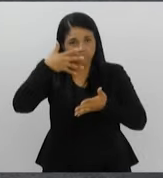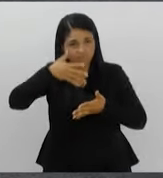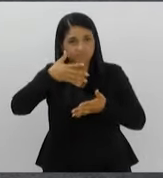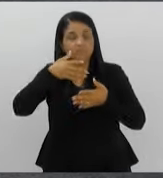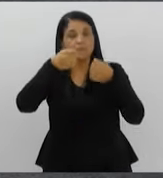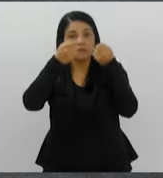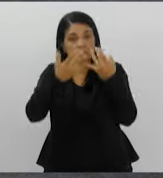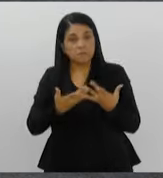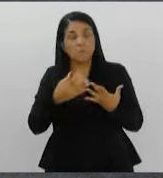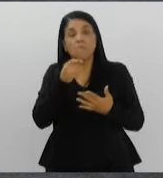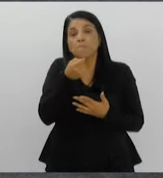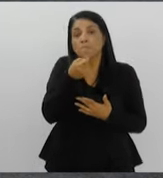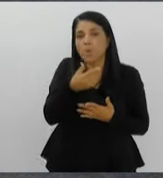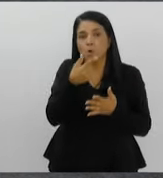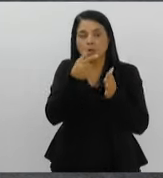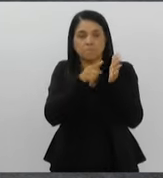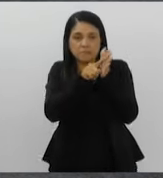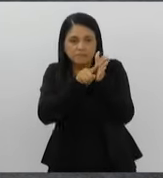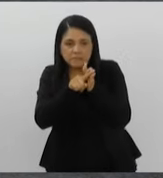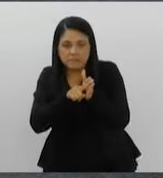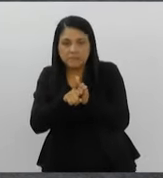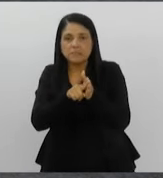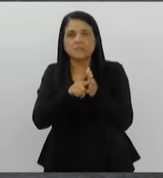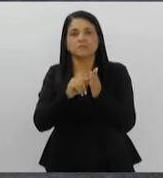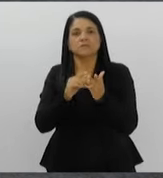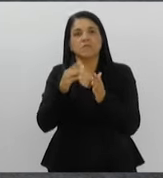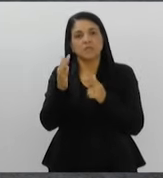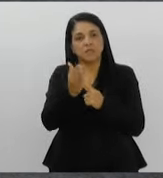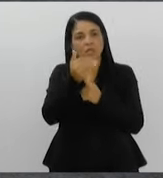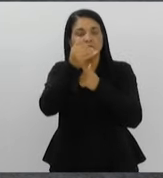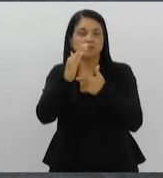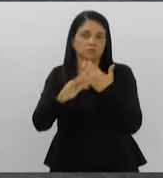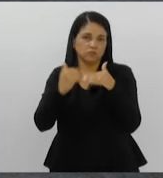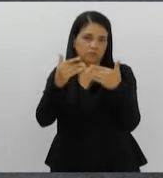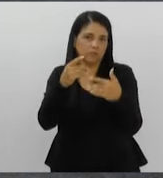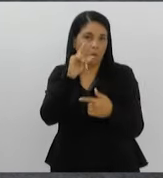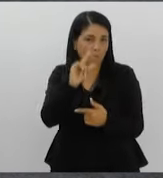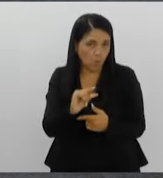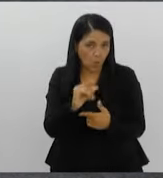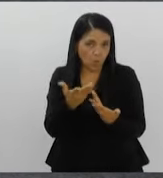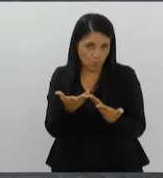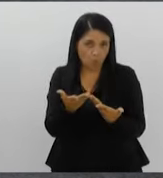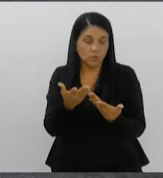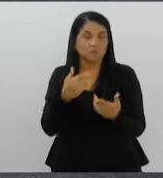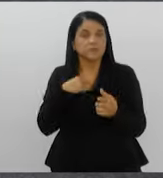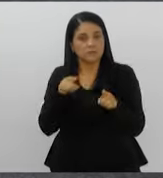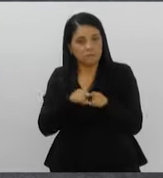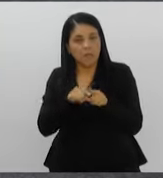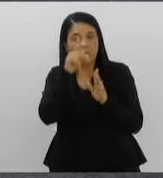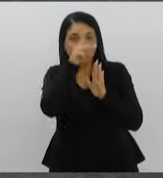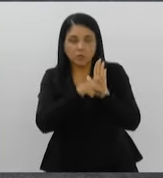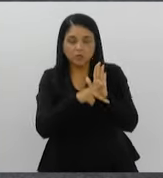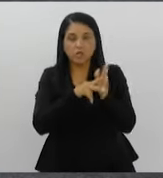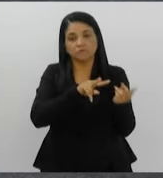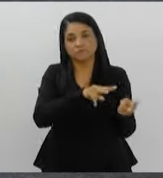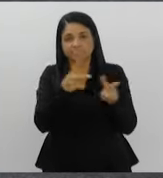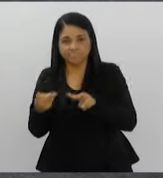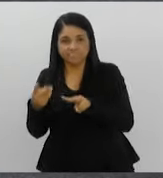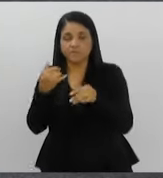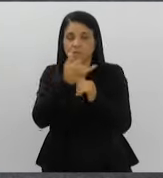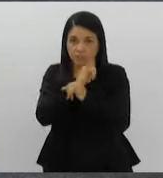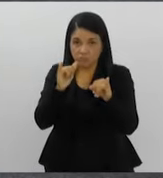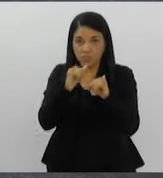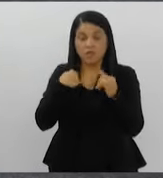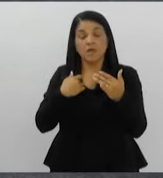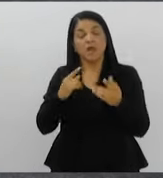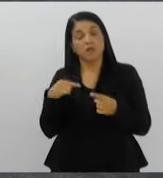e pouca tecnologia desenvolvida para concluir um projeto mais robusto e ousado de transição energética, mas a nossa proposição